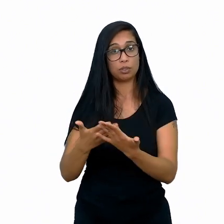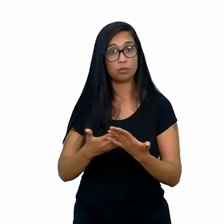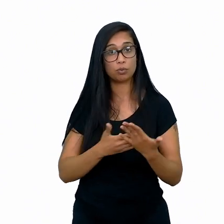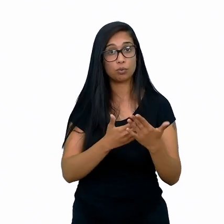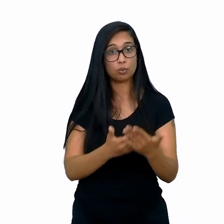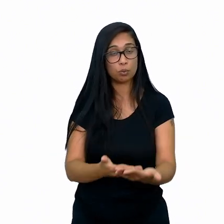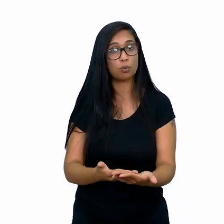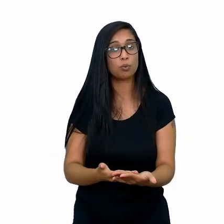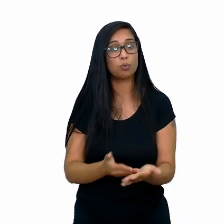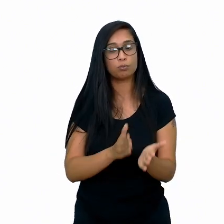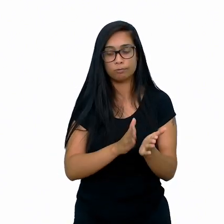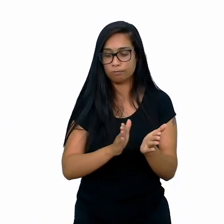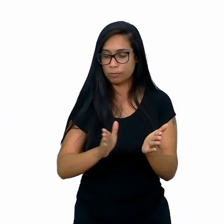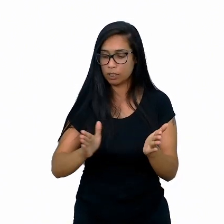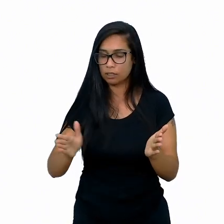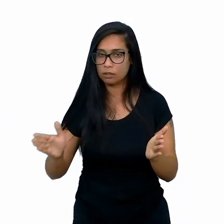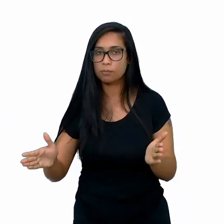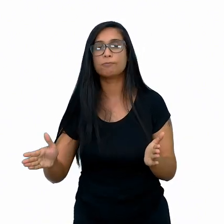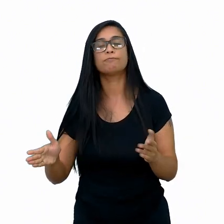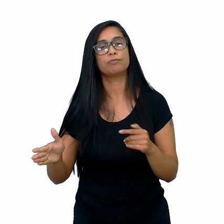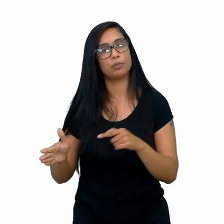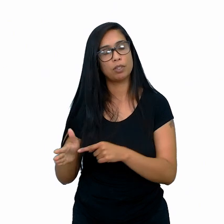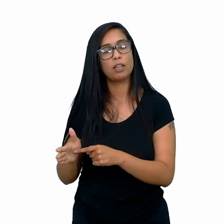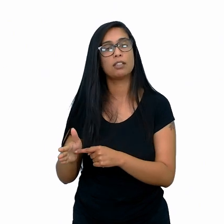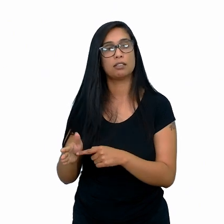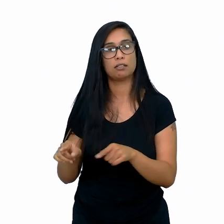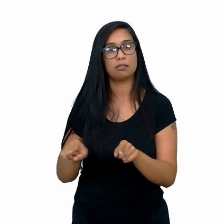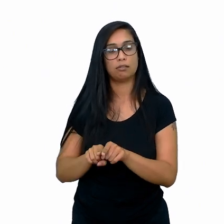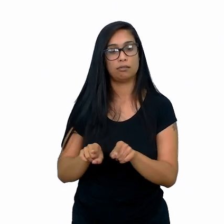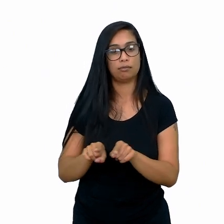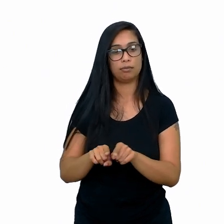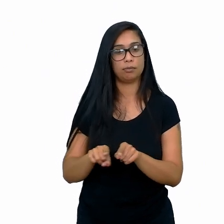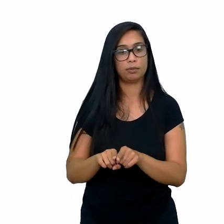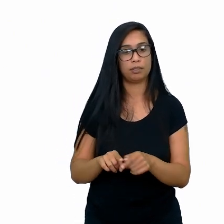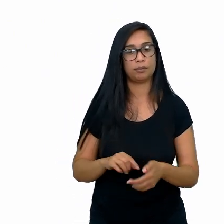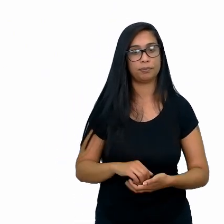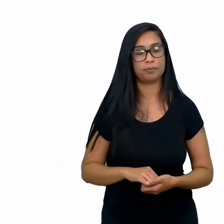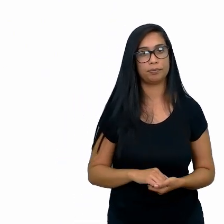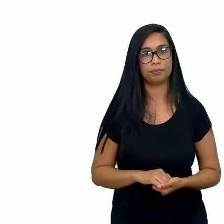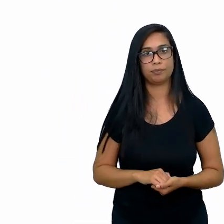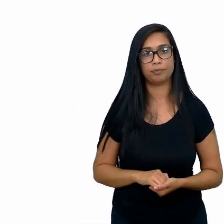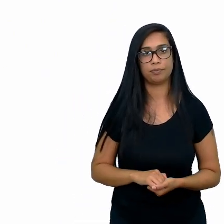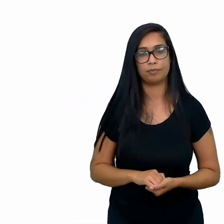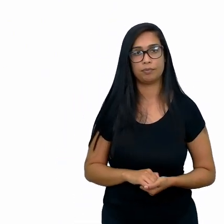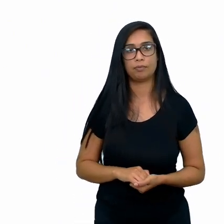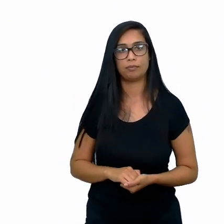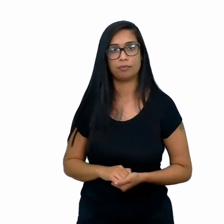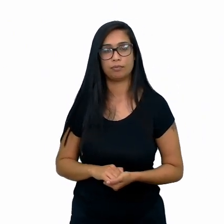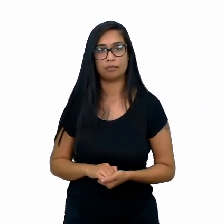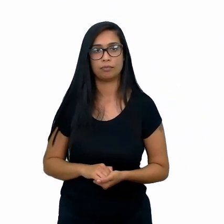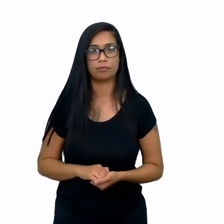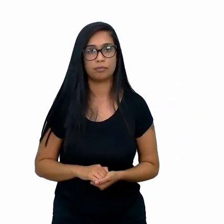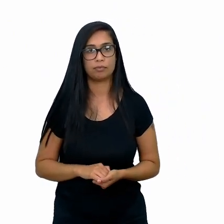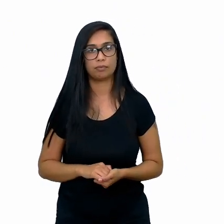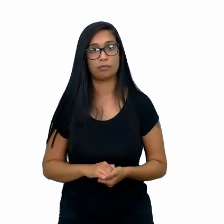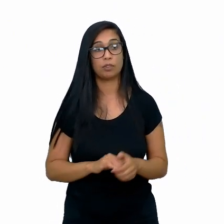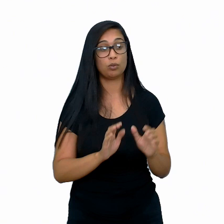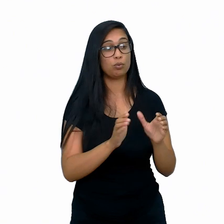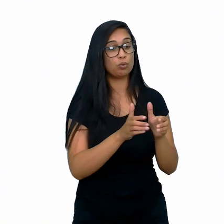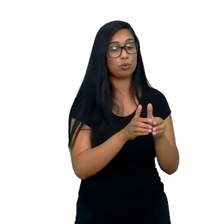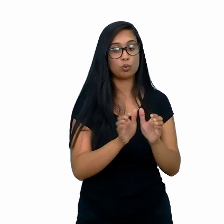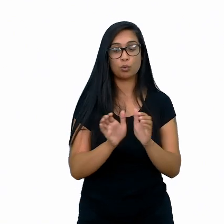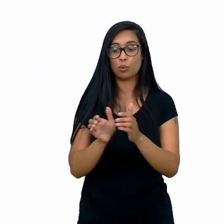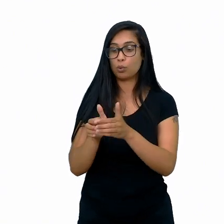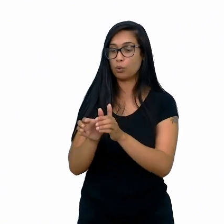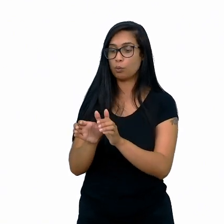sequência, para antecipar o que for necessário, inclusive as possibilidades de agrupamentos